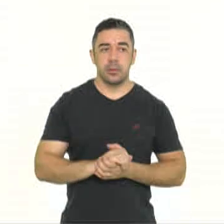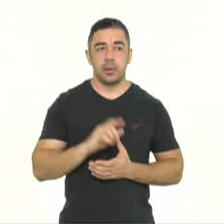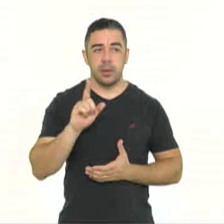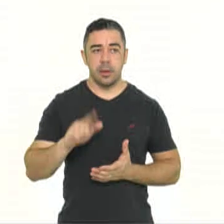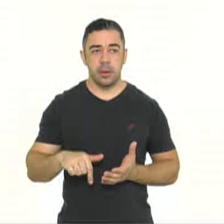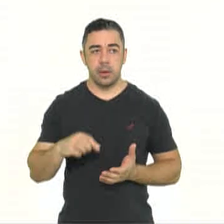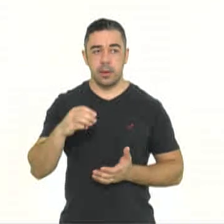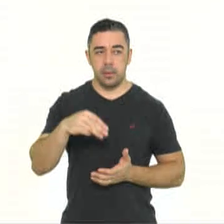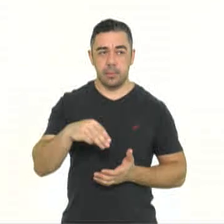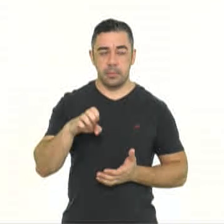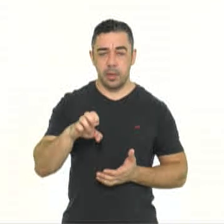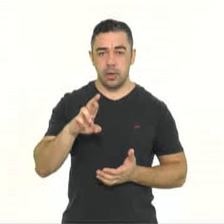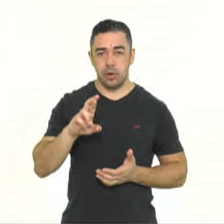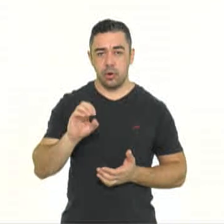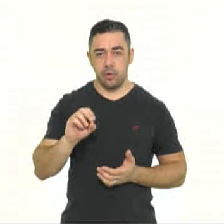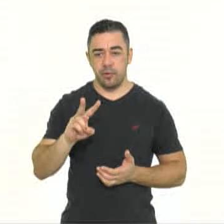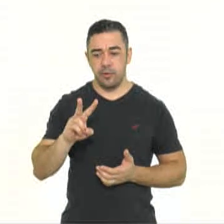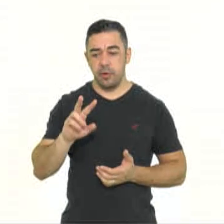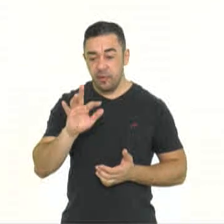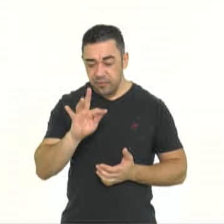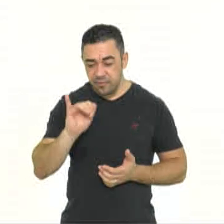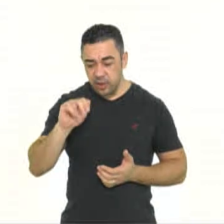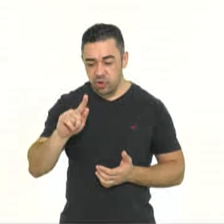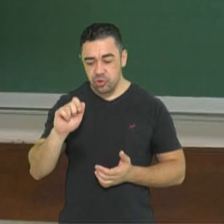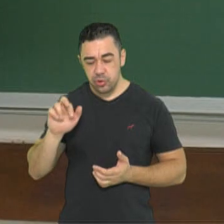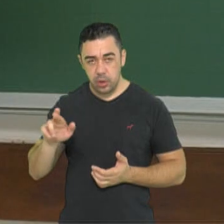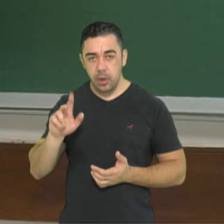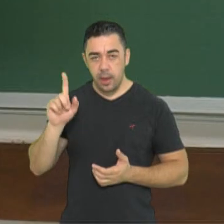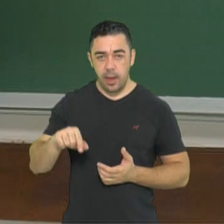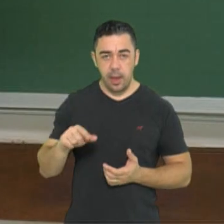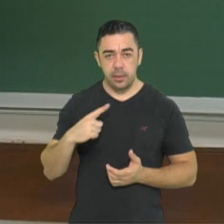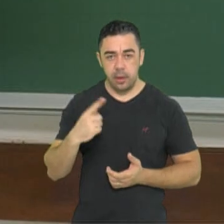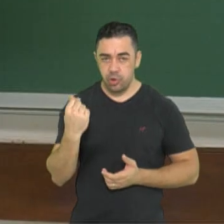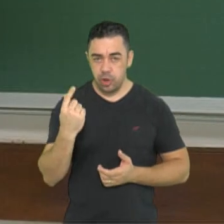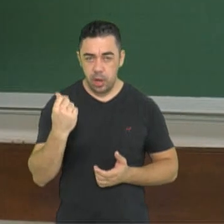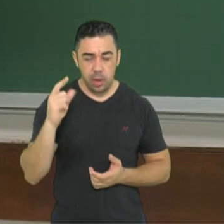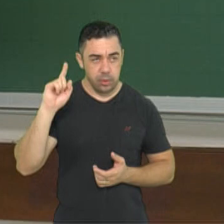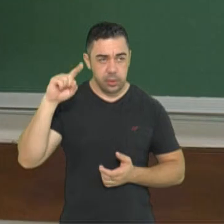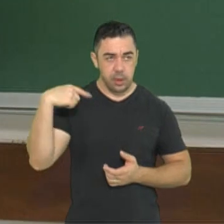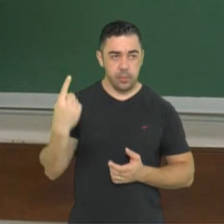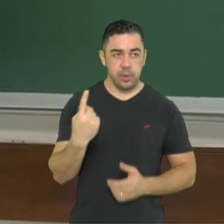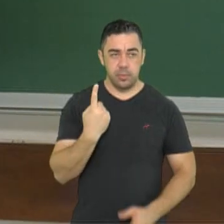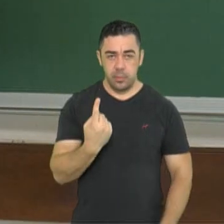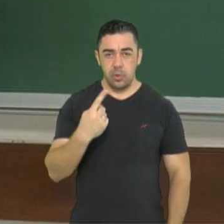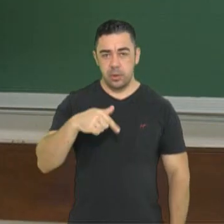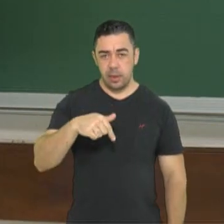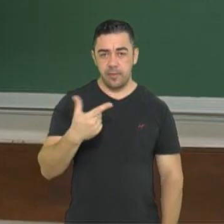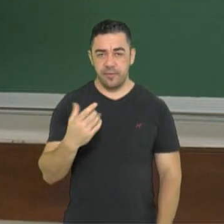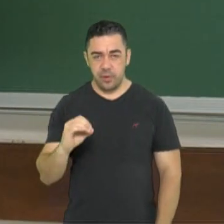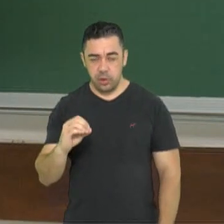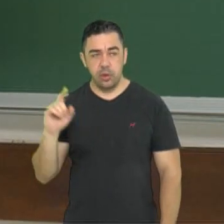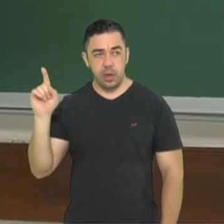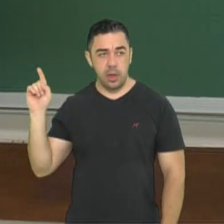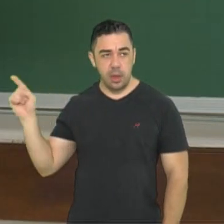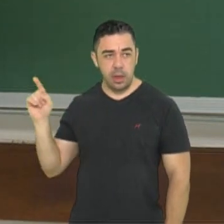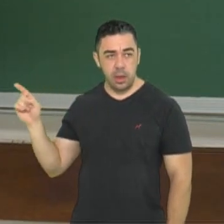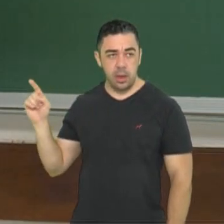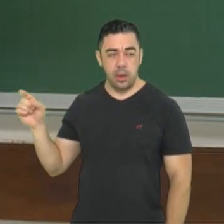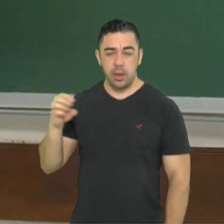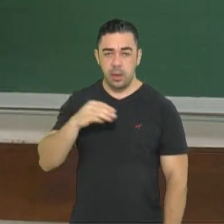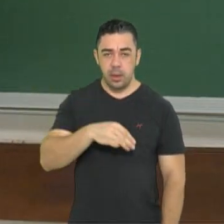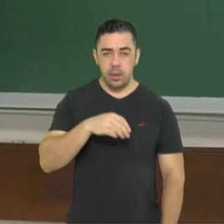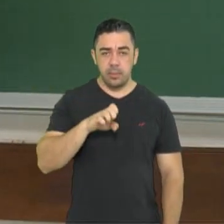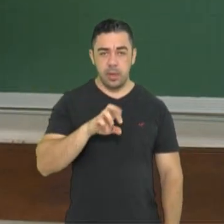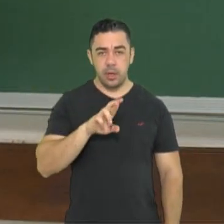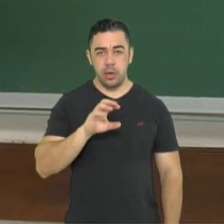o nome Meroveu. Aqui tem, inclusive, uma representação dele. É uma moeda bem posterior, é de 1720, mas está representando o Meroveu. É uma